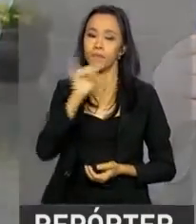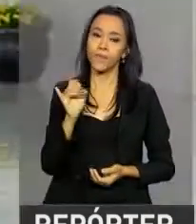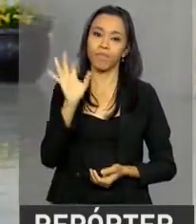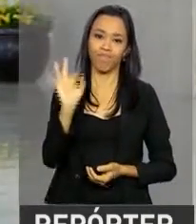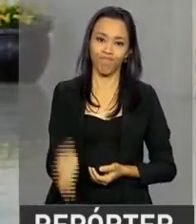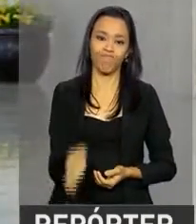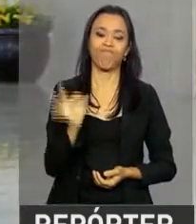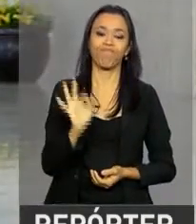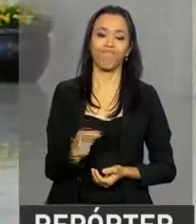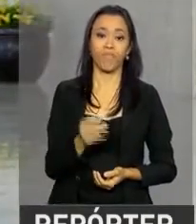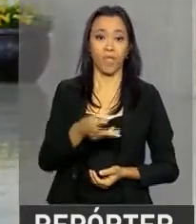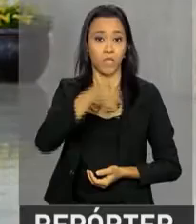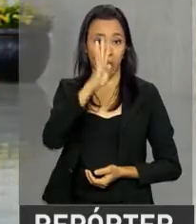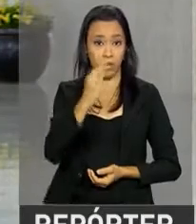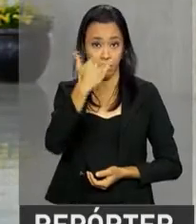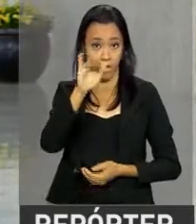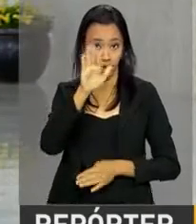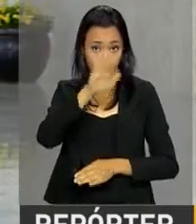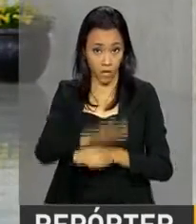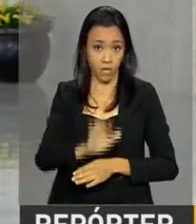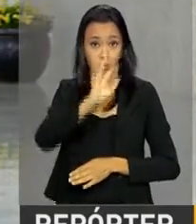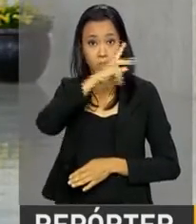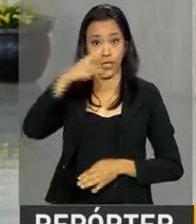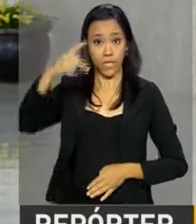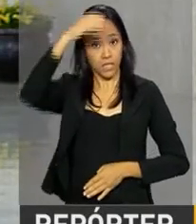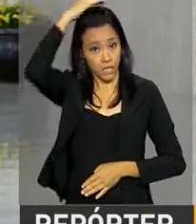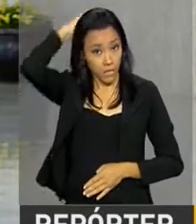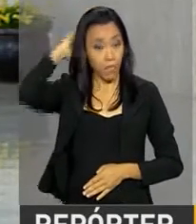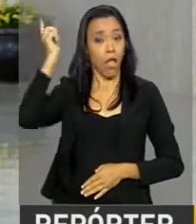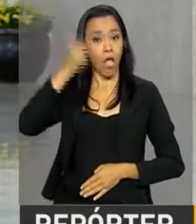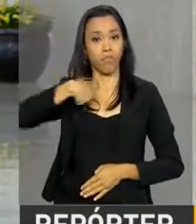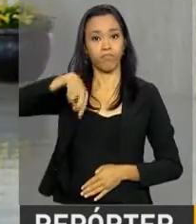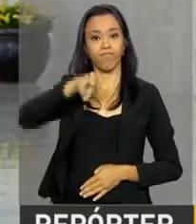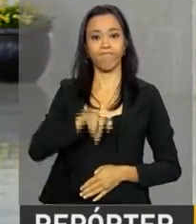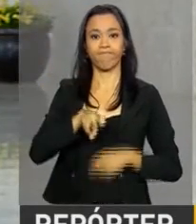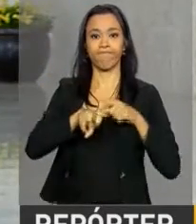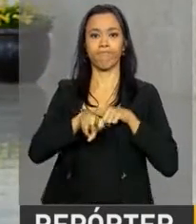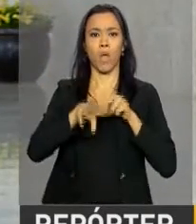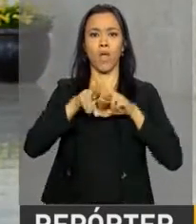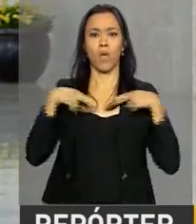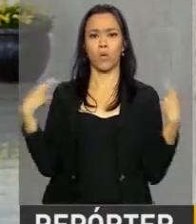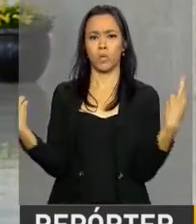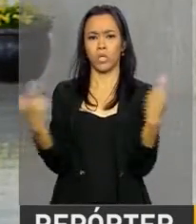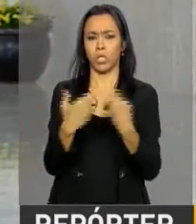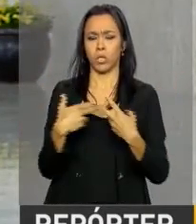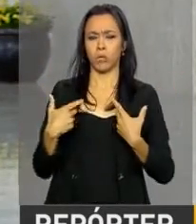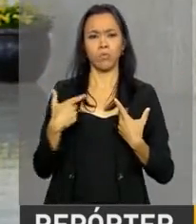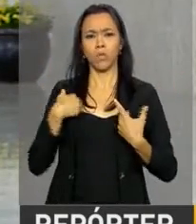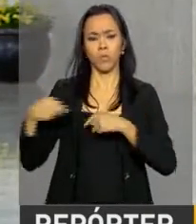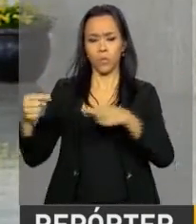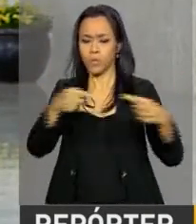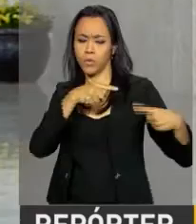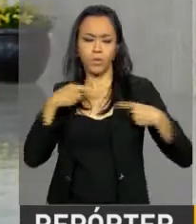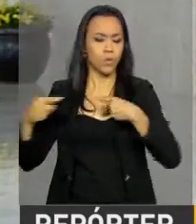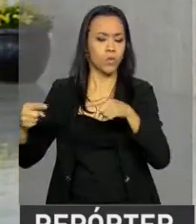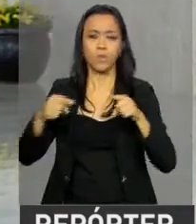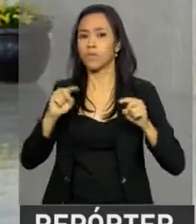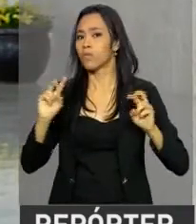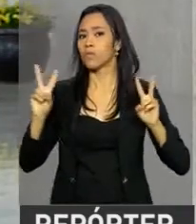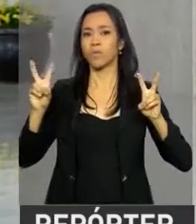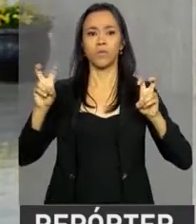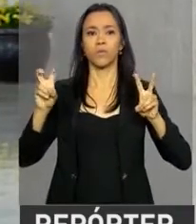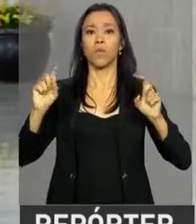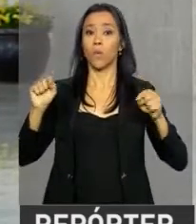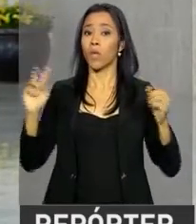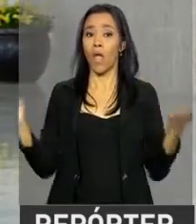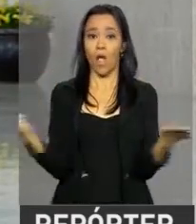exatamente às quatro e meia da tarde então presidente michel temer comanda essa reunião uma reunião em reunião de trabalho para tratar justamente da questão do